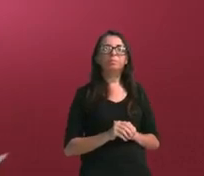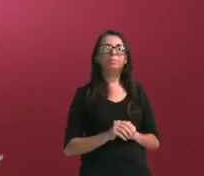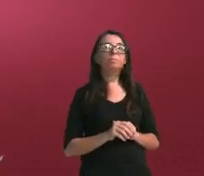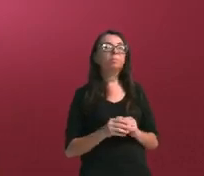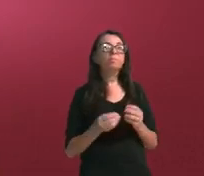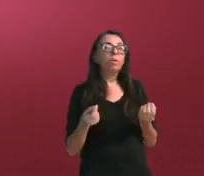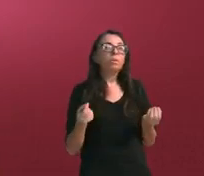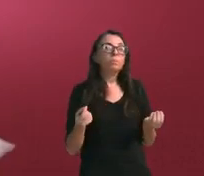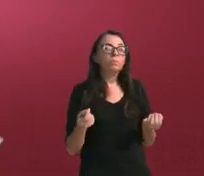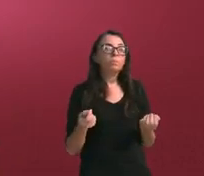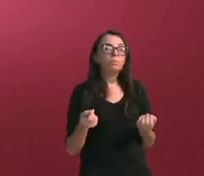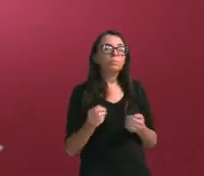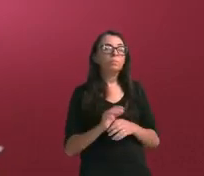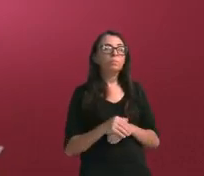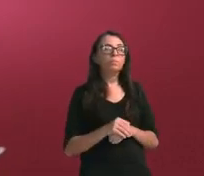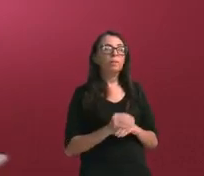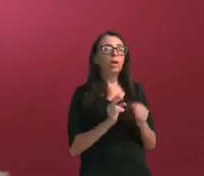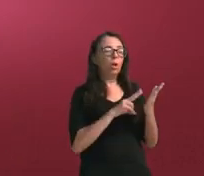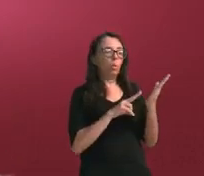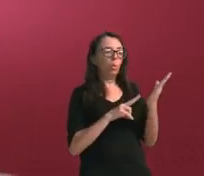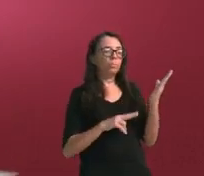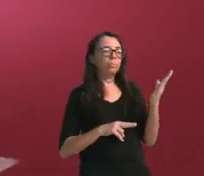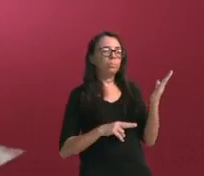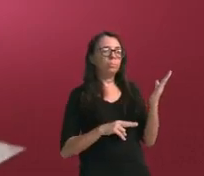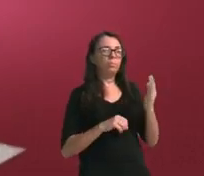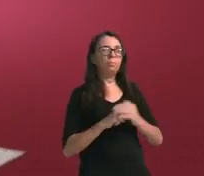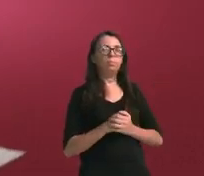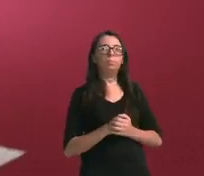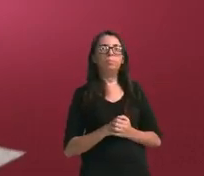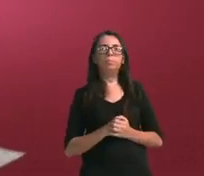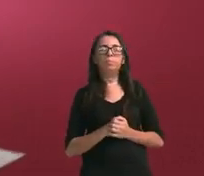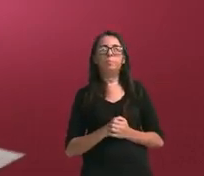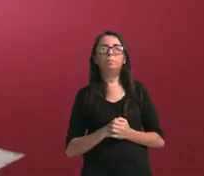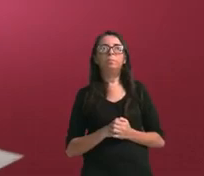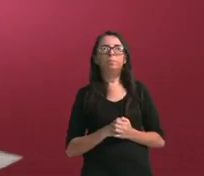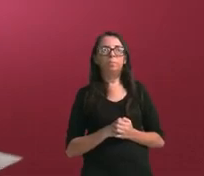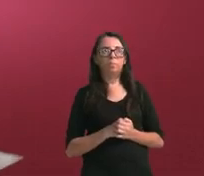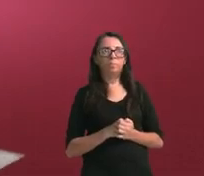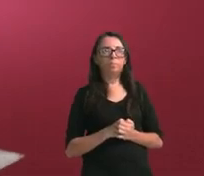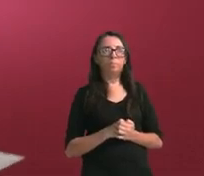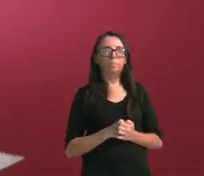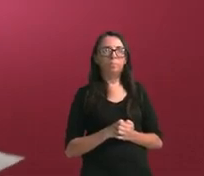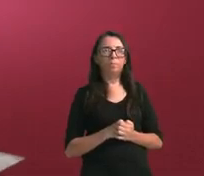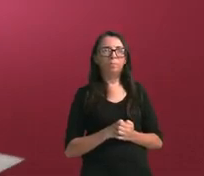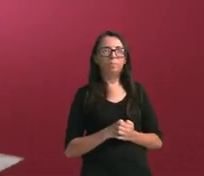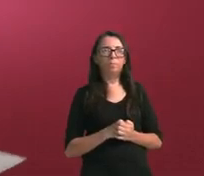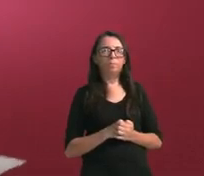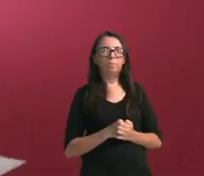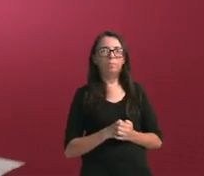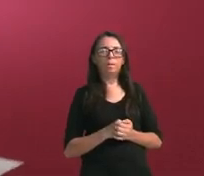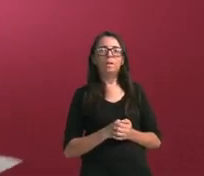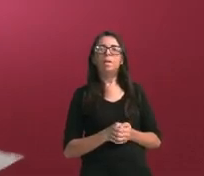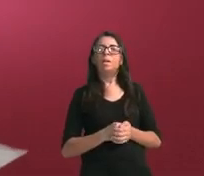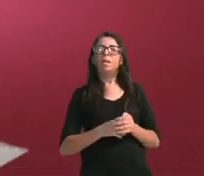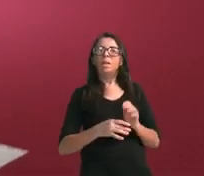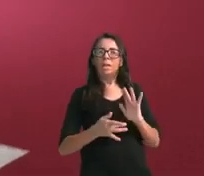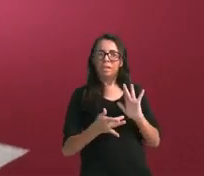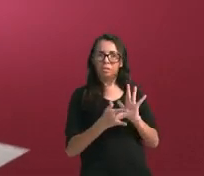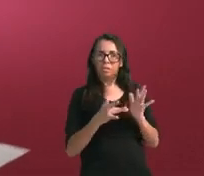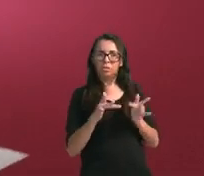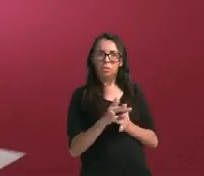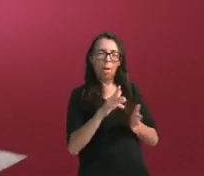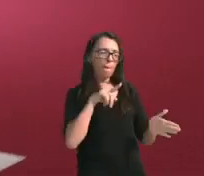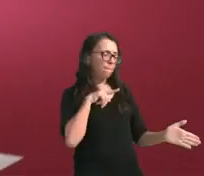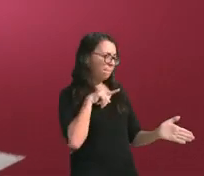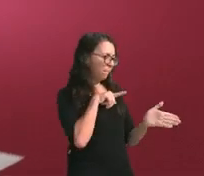2, vou ler para os irmãos aqui, ó. Eles fez a seguinte advertência: a seara